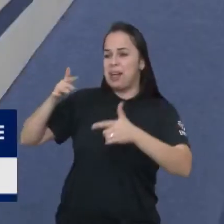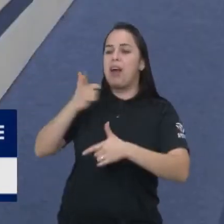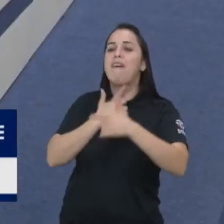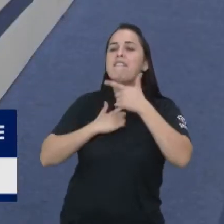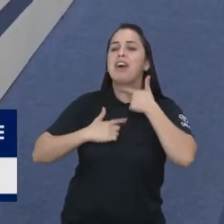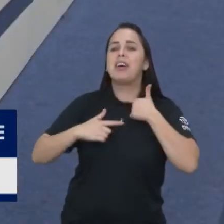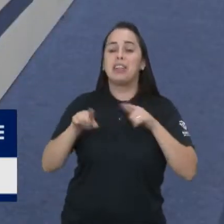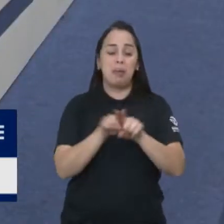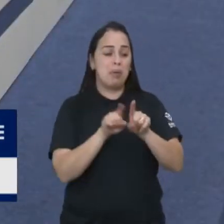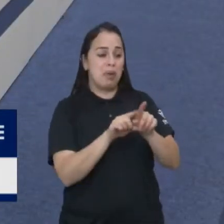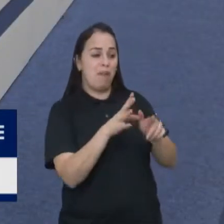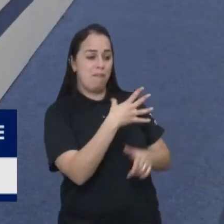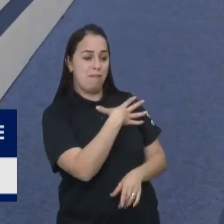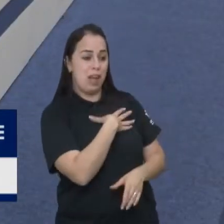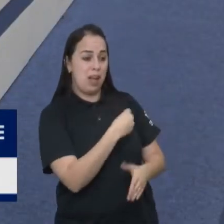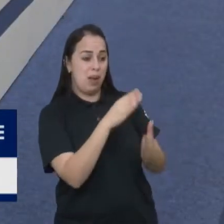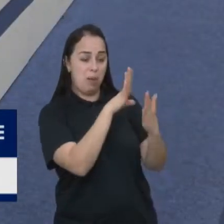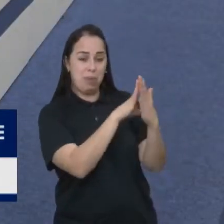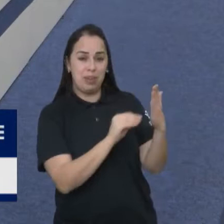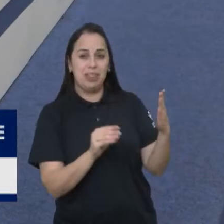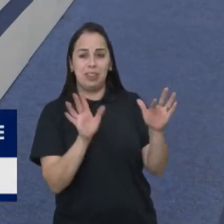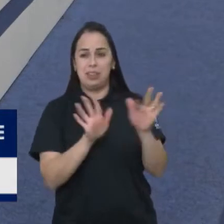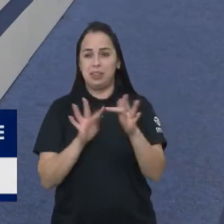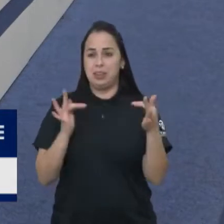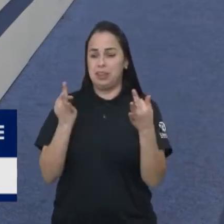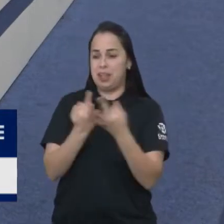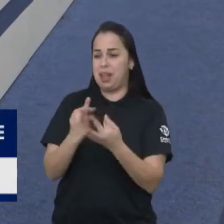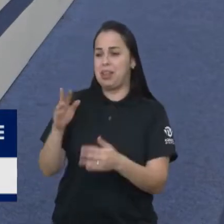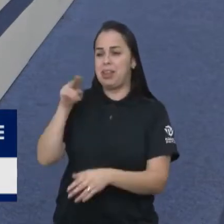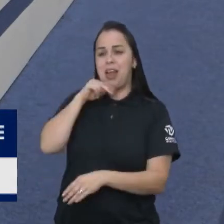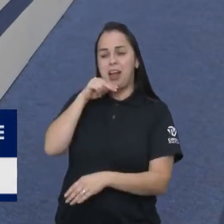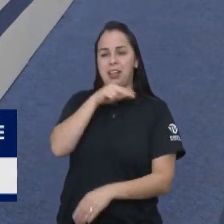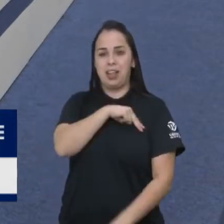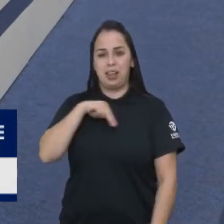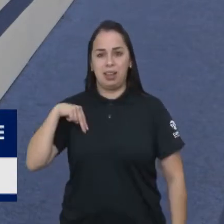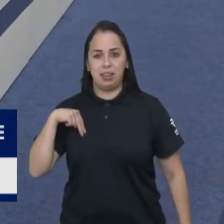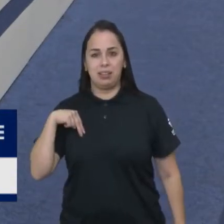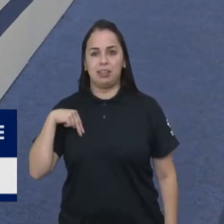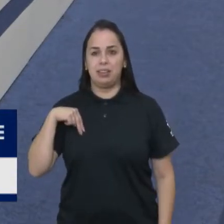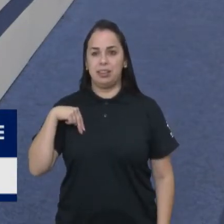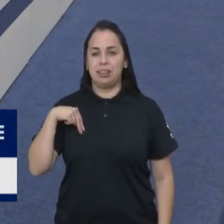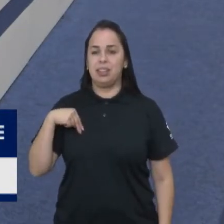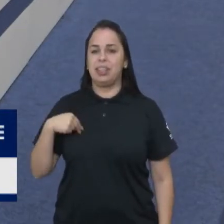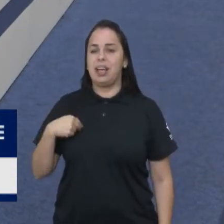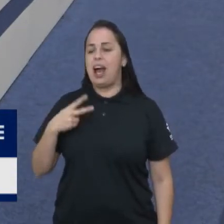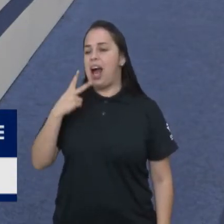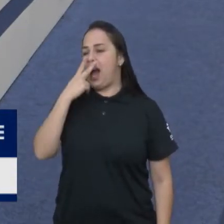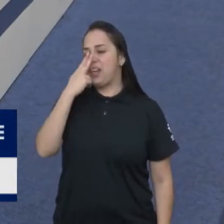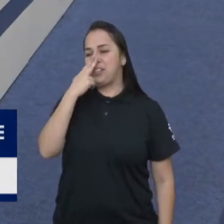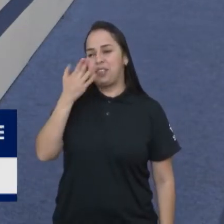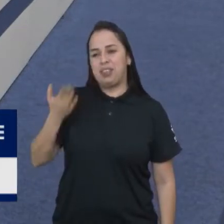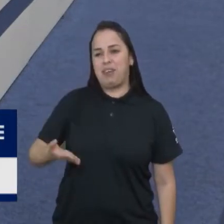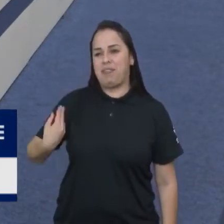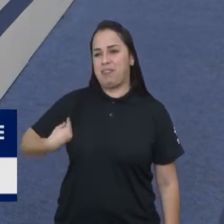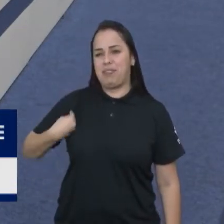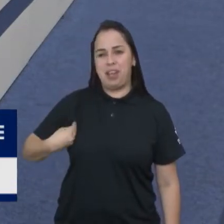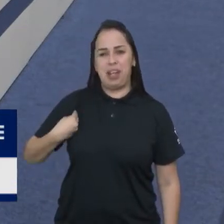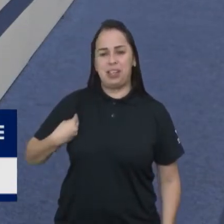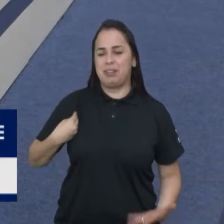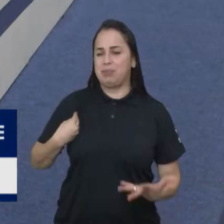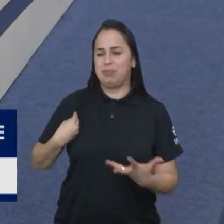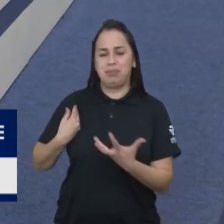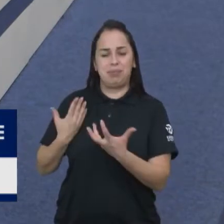Seus filhos são um exemplo, sua família, seus netos, suas noras. Acho que você tem uma vida